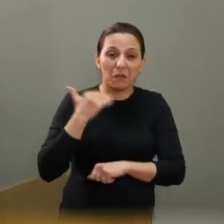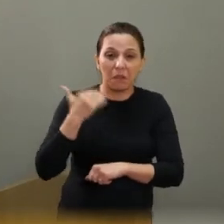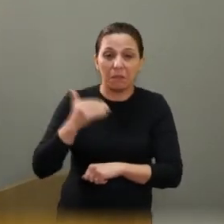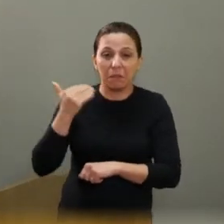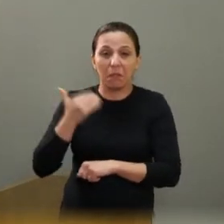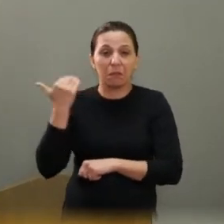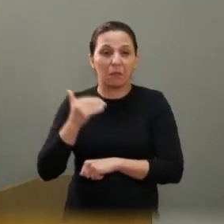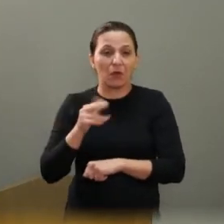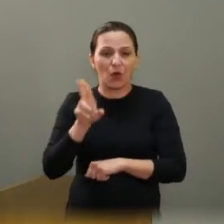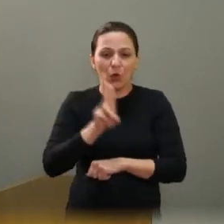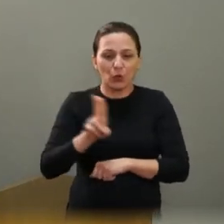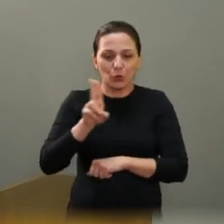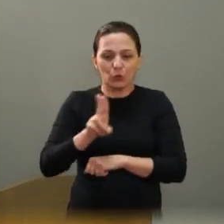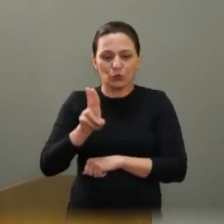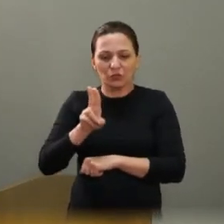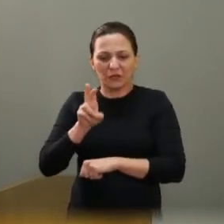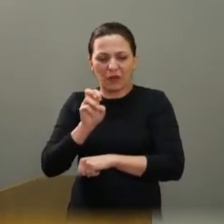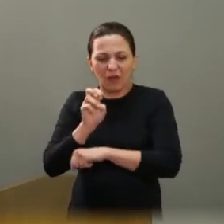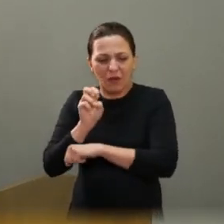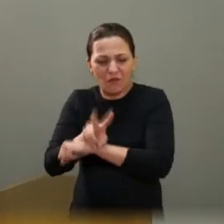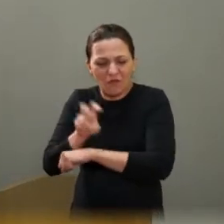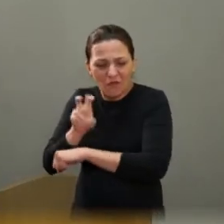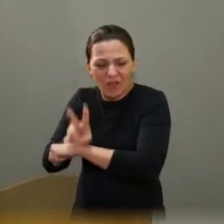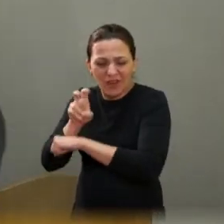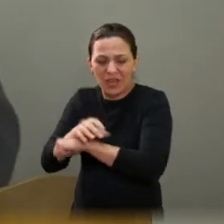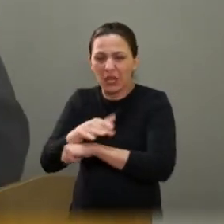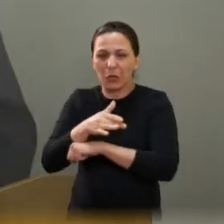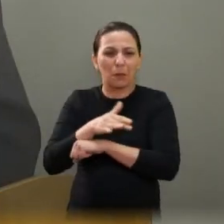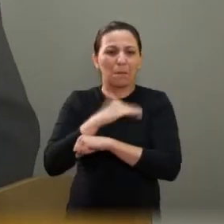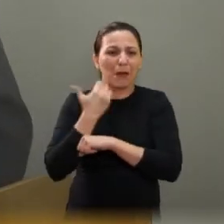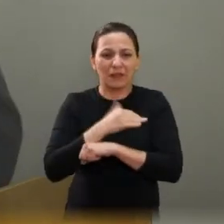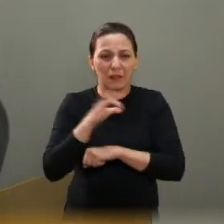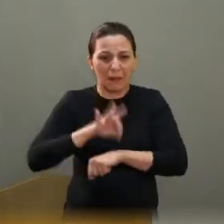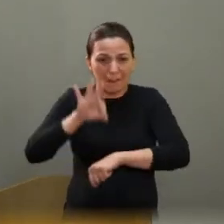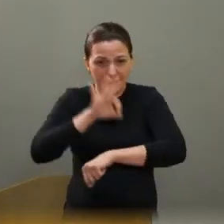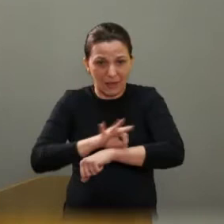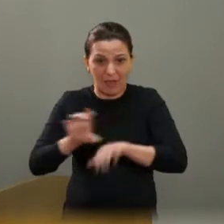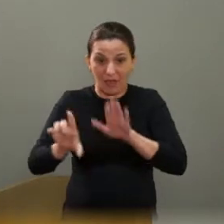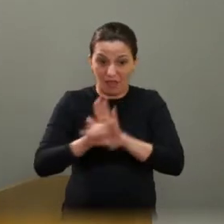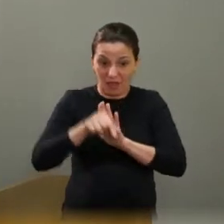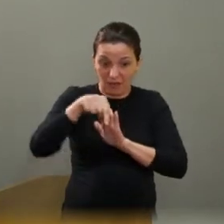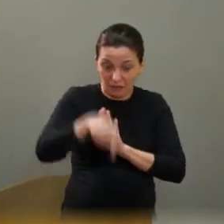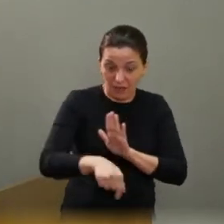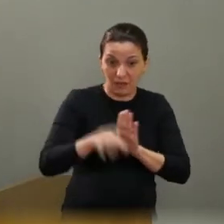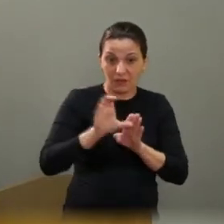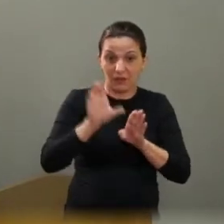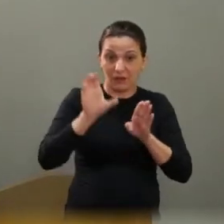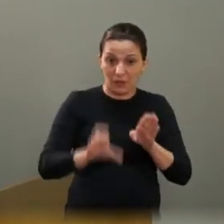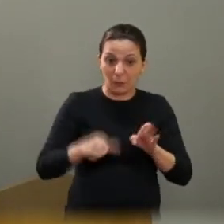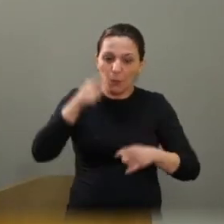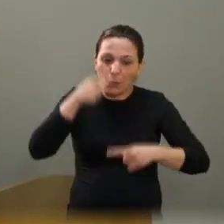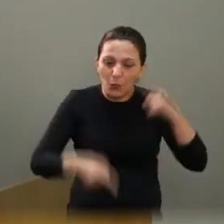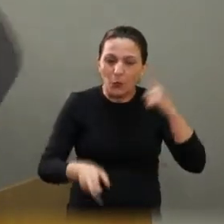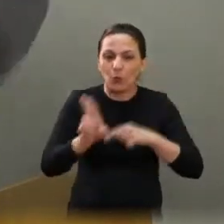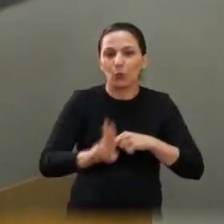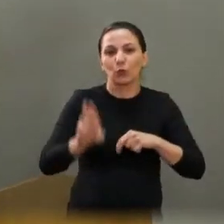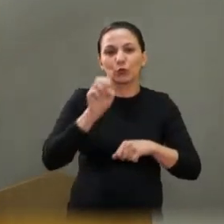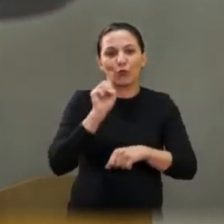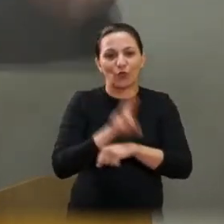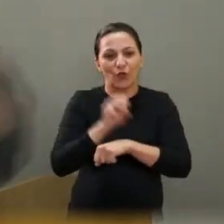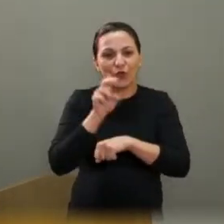é o uso abusivo de agrotóxicos nós fizemos uma lei aqui nessa casa para proibir o uso EA brotando aqui na nossa cidade